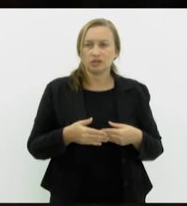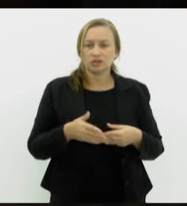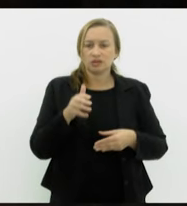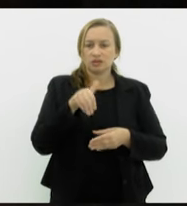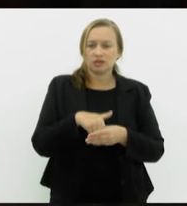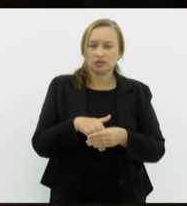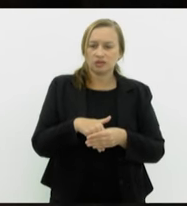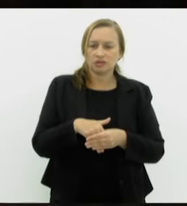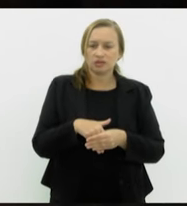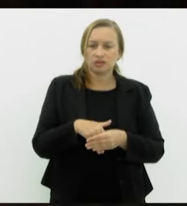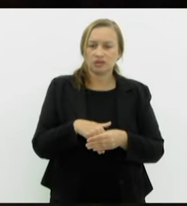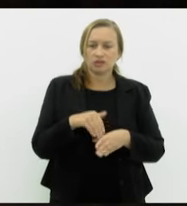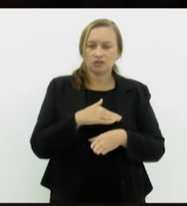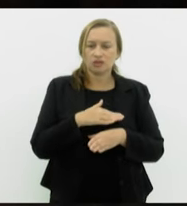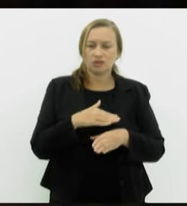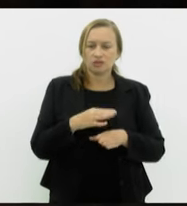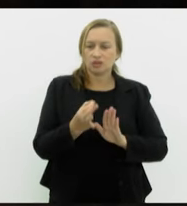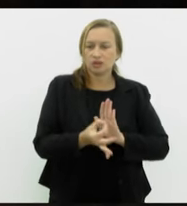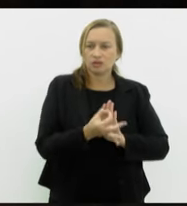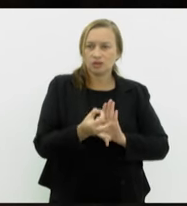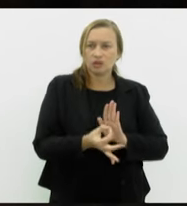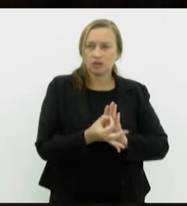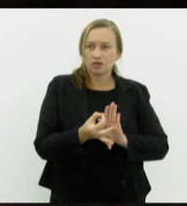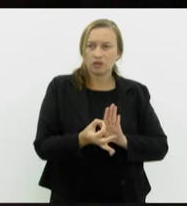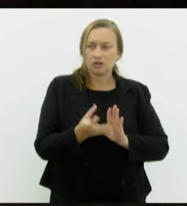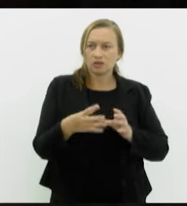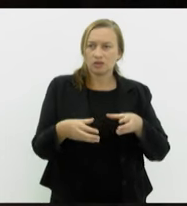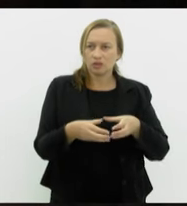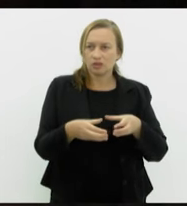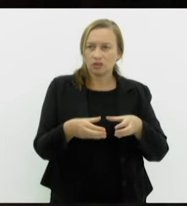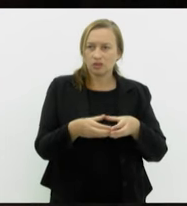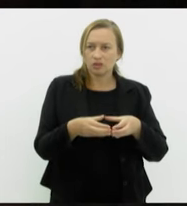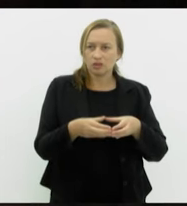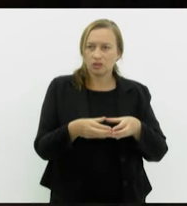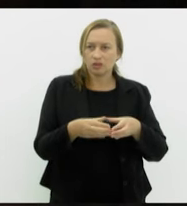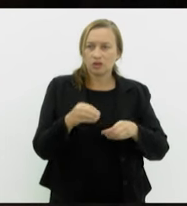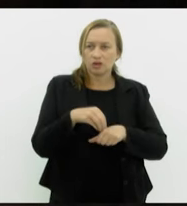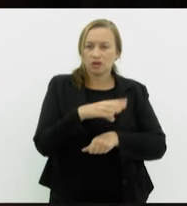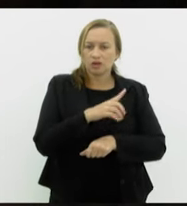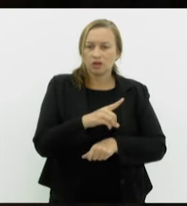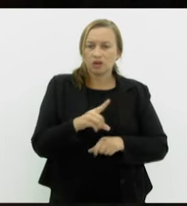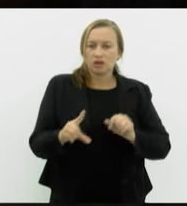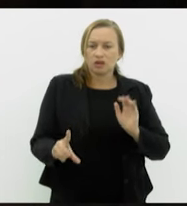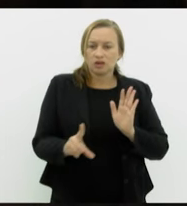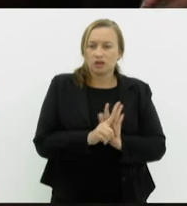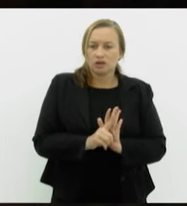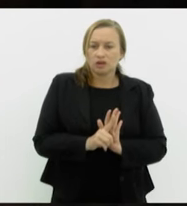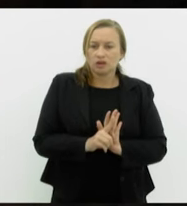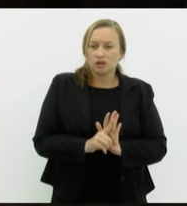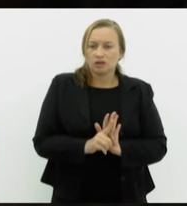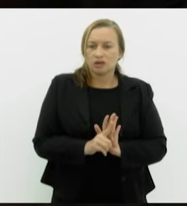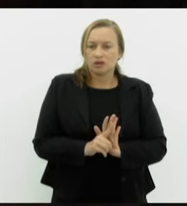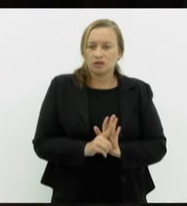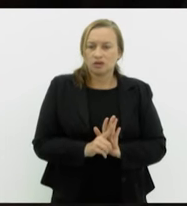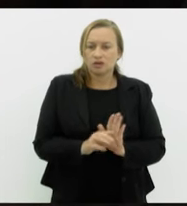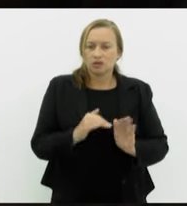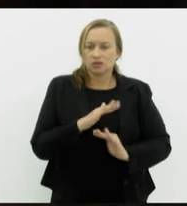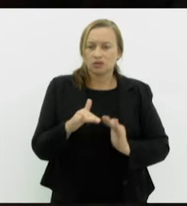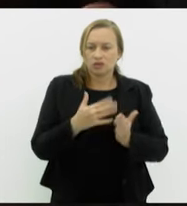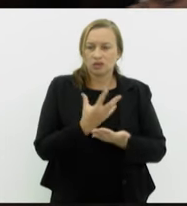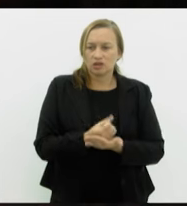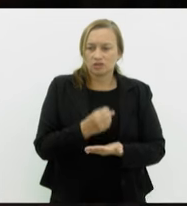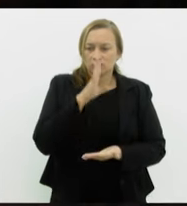em votação, o parecer da Comissão de Indicação Legislativa. Senhores que